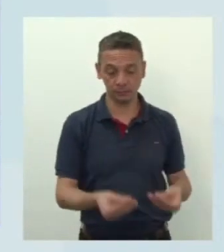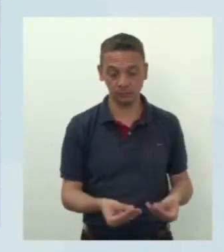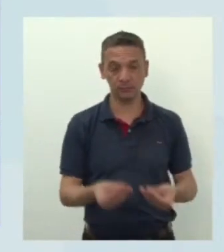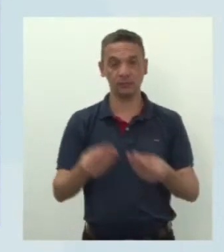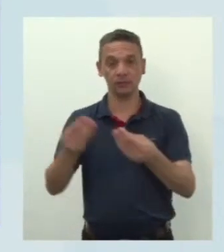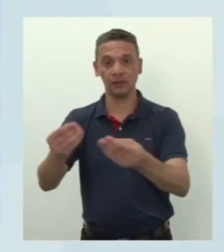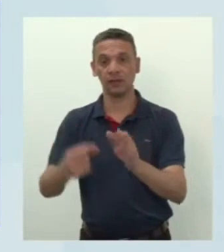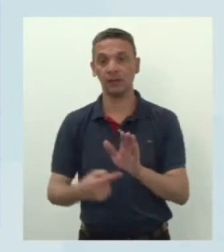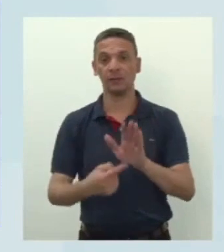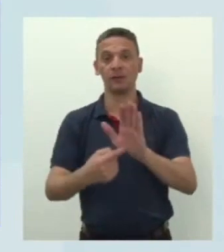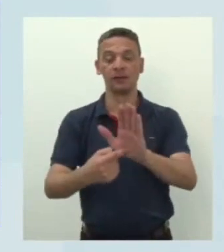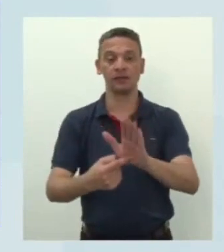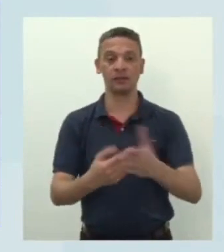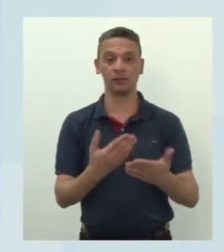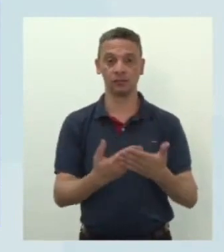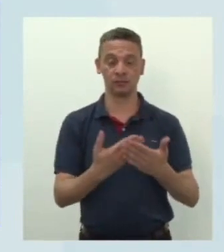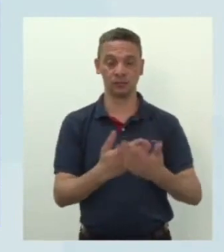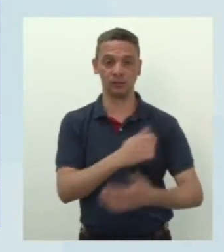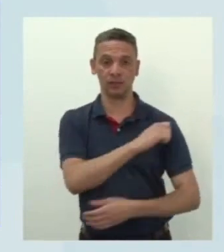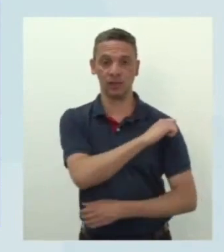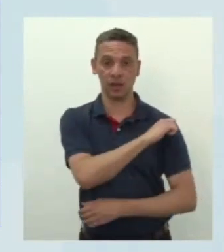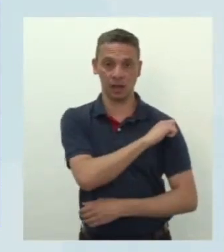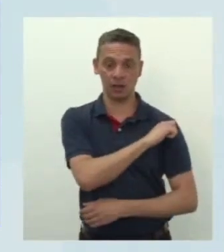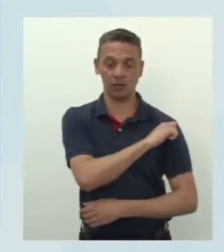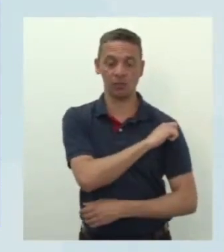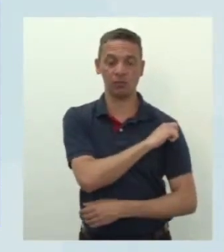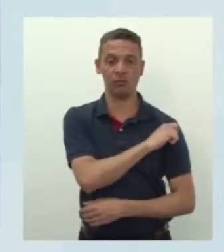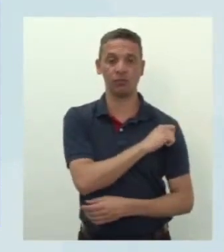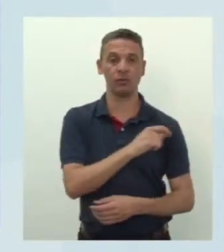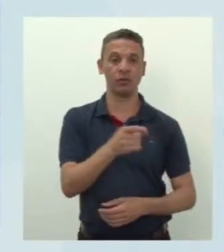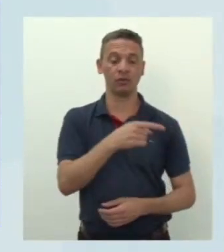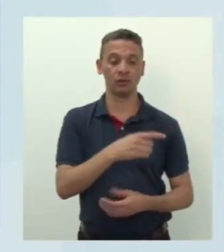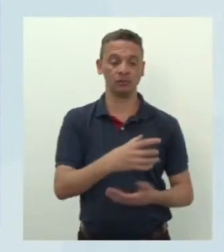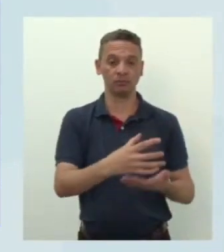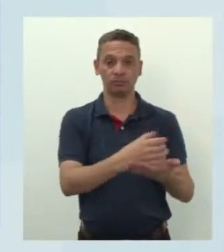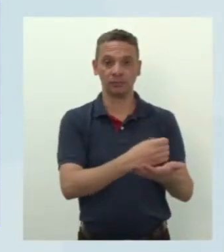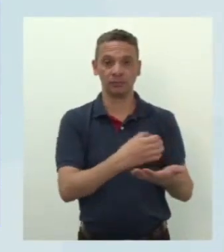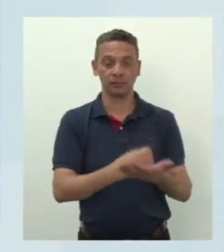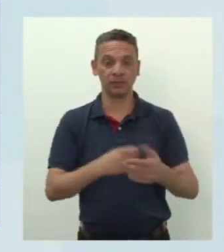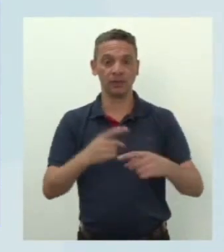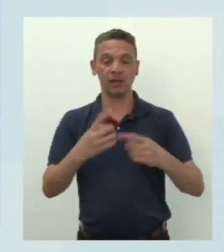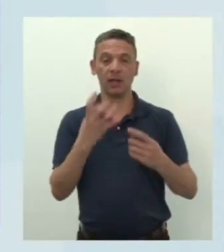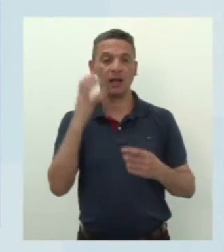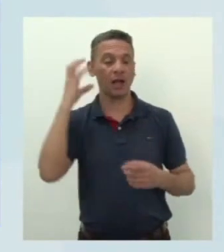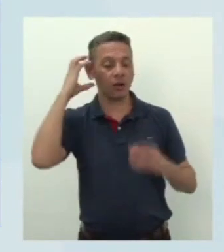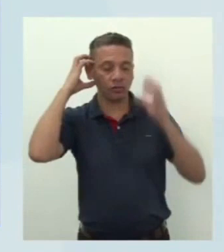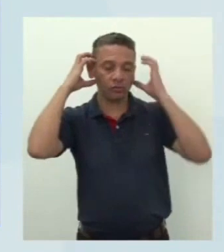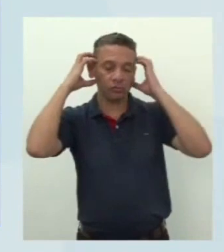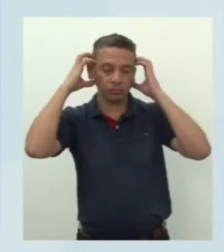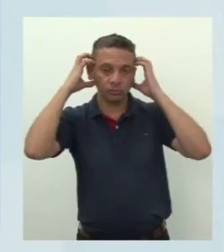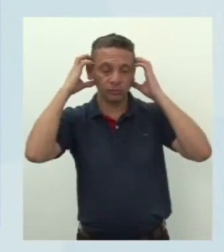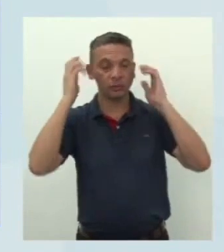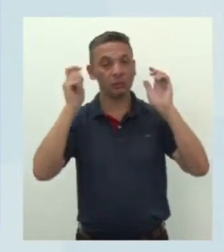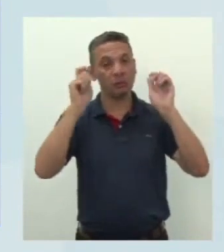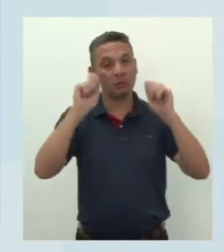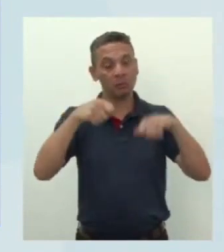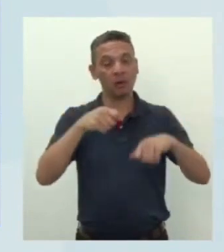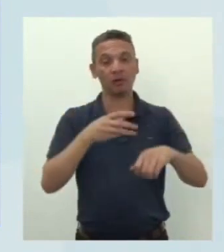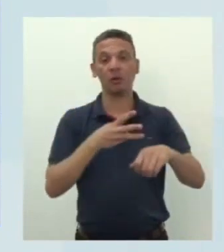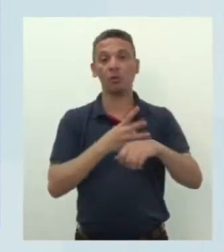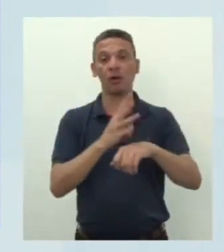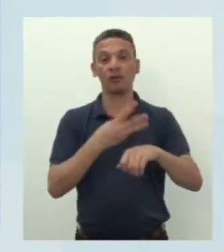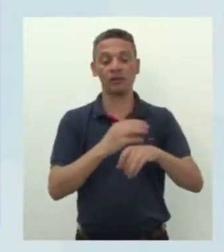desse estudante, nós recolheríamos esse áudio, que poderia ser até enviado